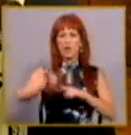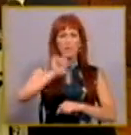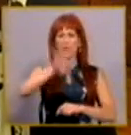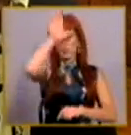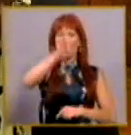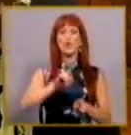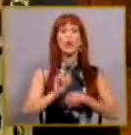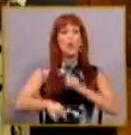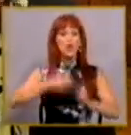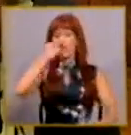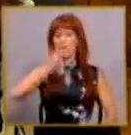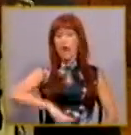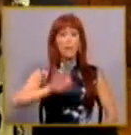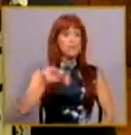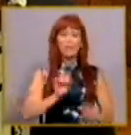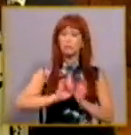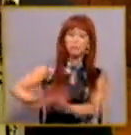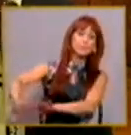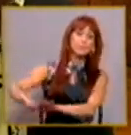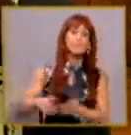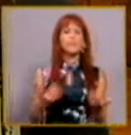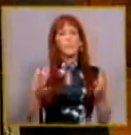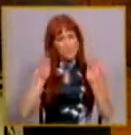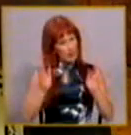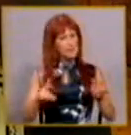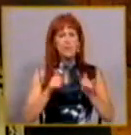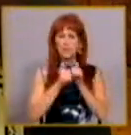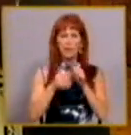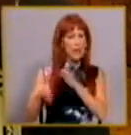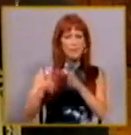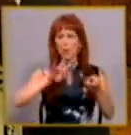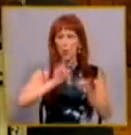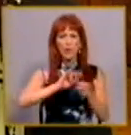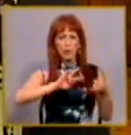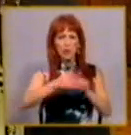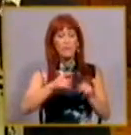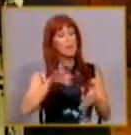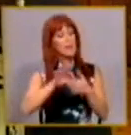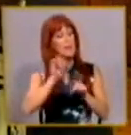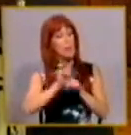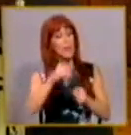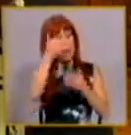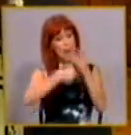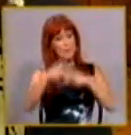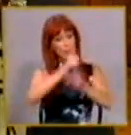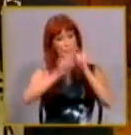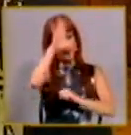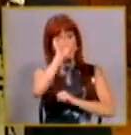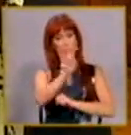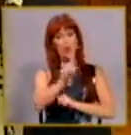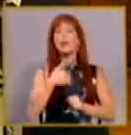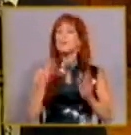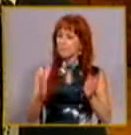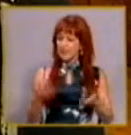Governo. E aquilo que falha deve arrumar-se para o lado. E é preciso seguir um caminho alternativo. Relativamente à moção de censura em concreto, nós